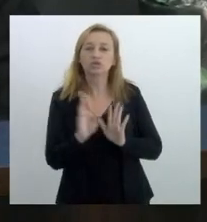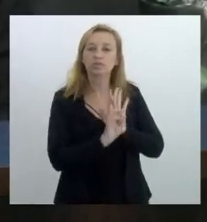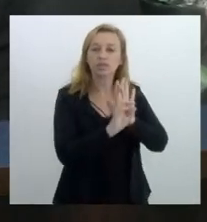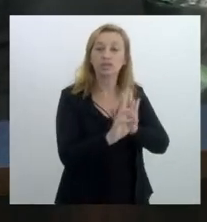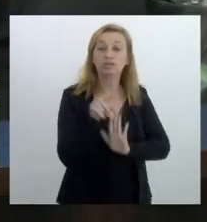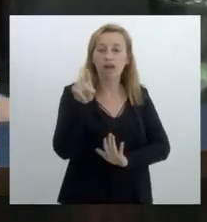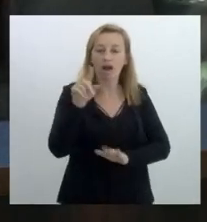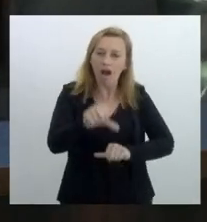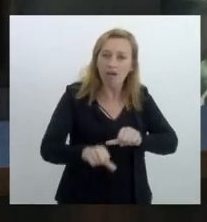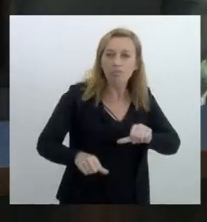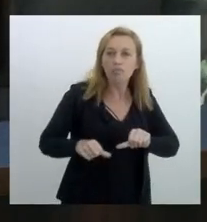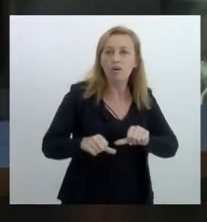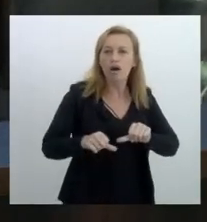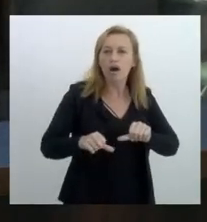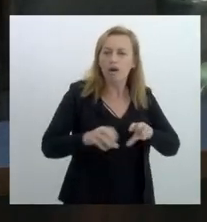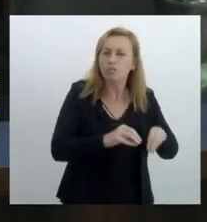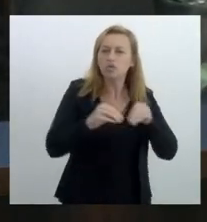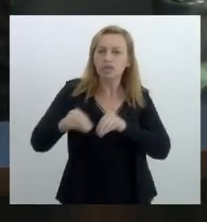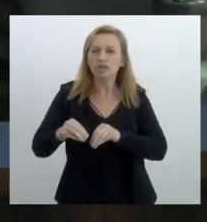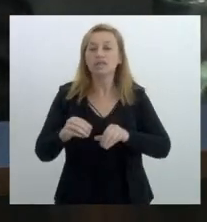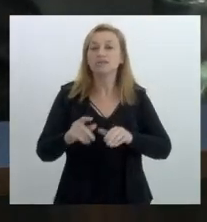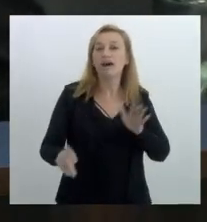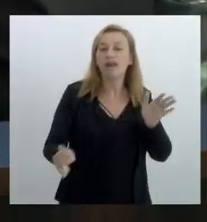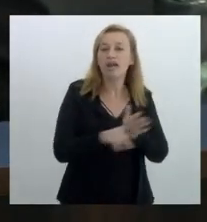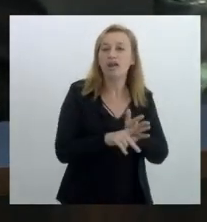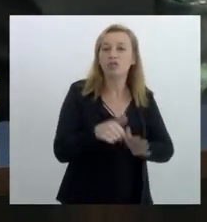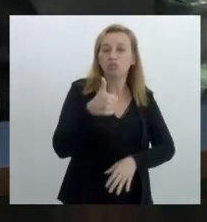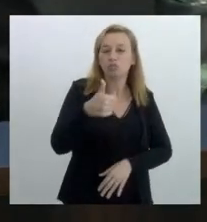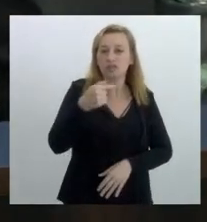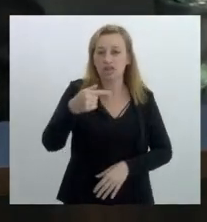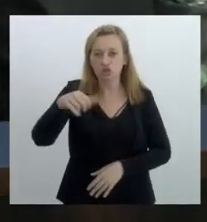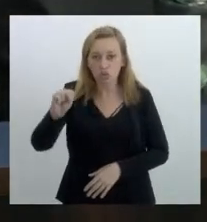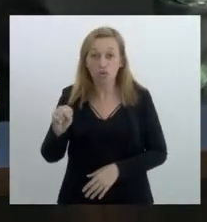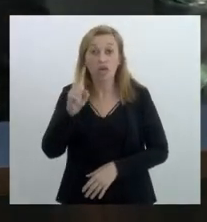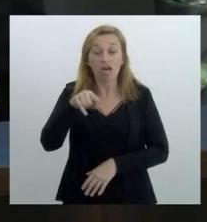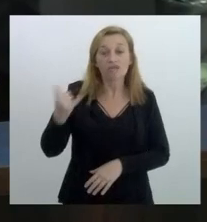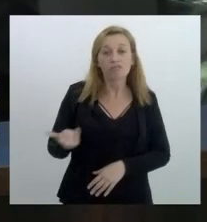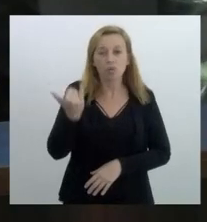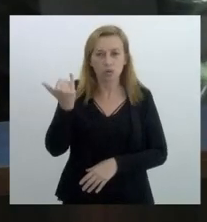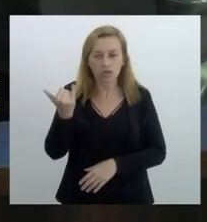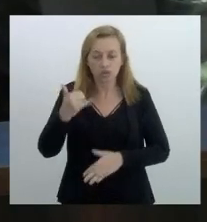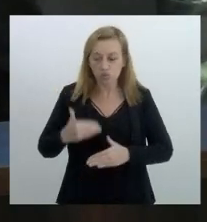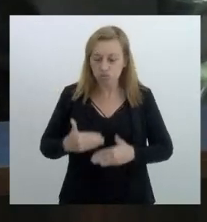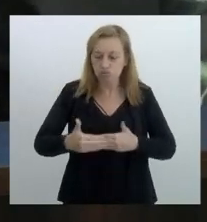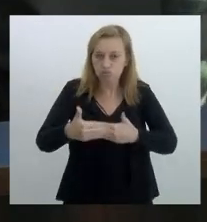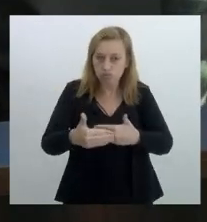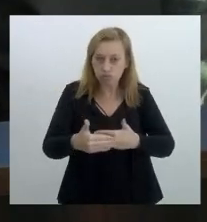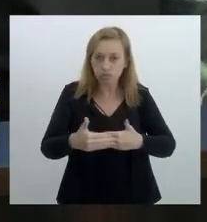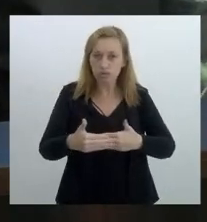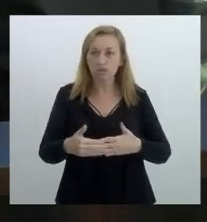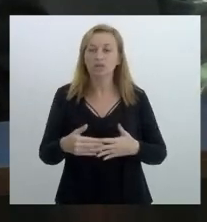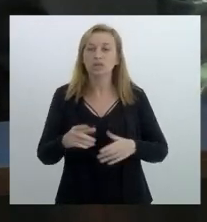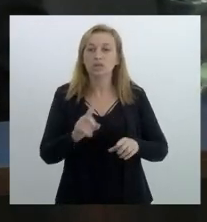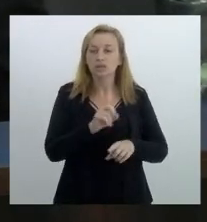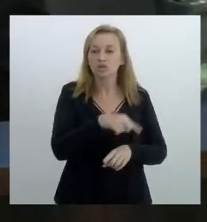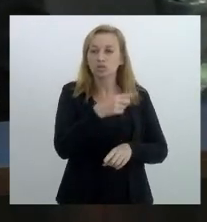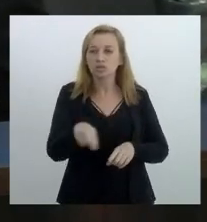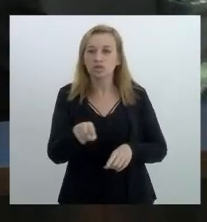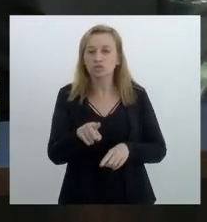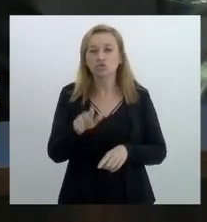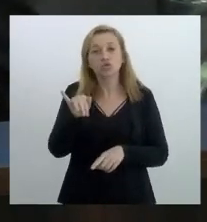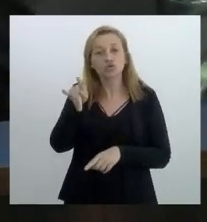a mudança da Lei Complementar 178. Foi muito importante o avanço da exclusão dos